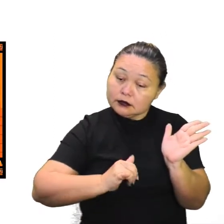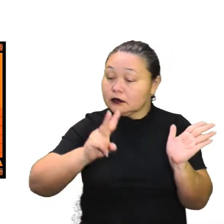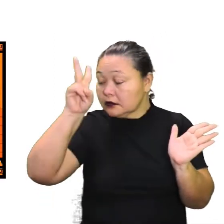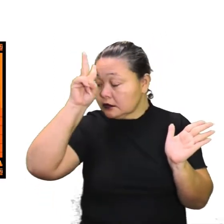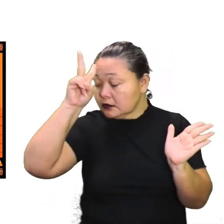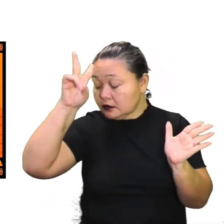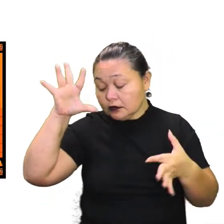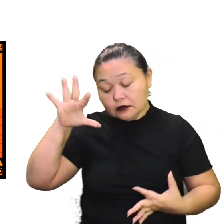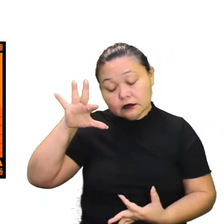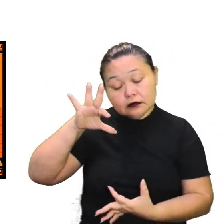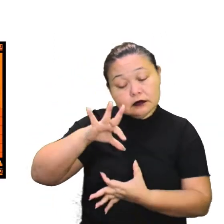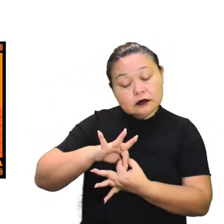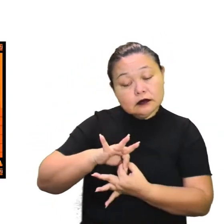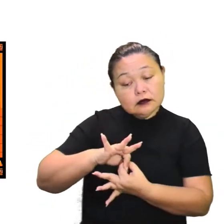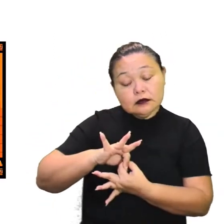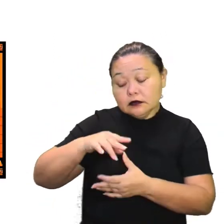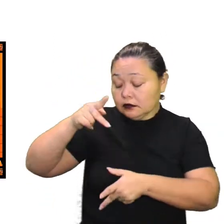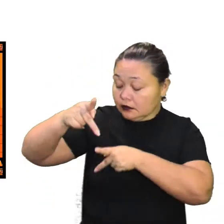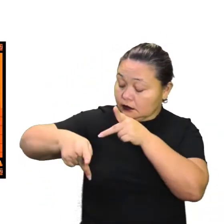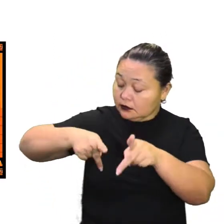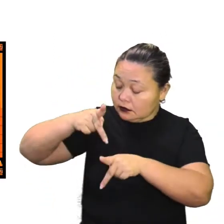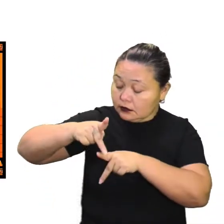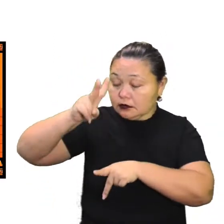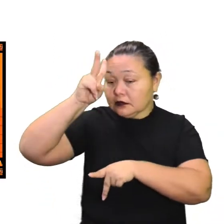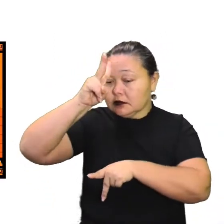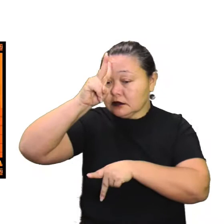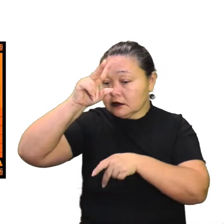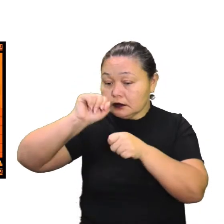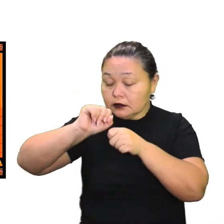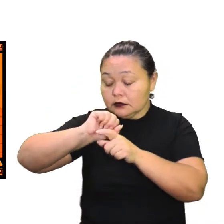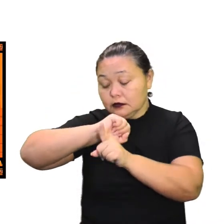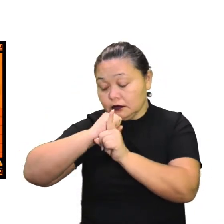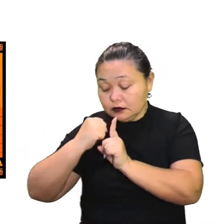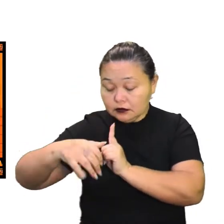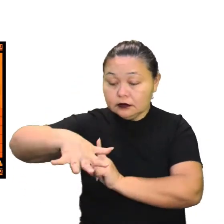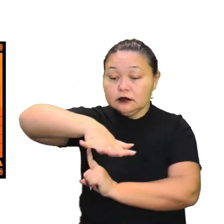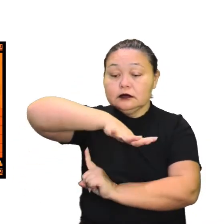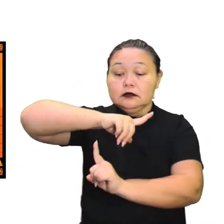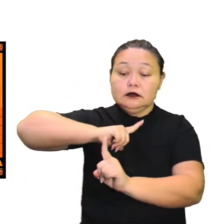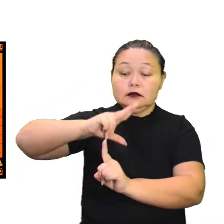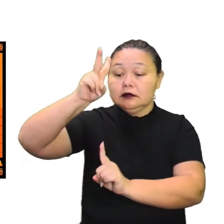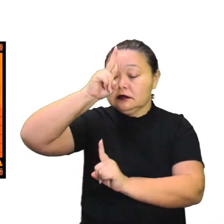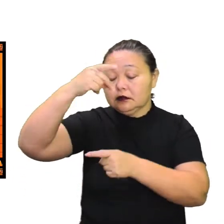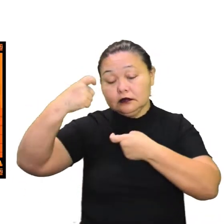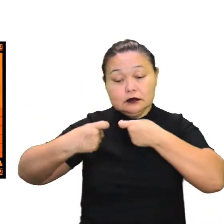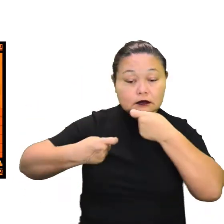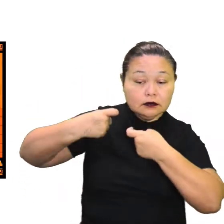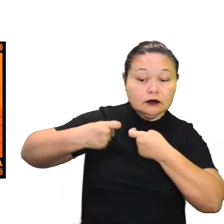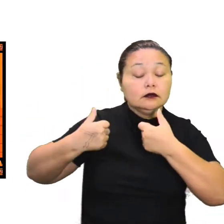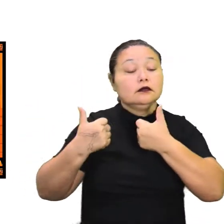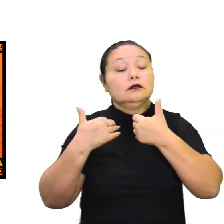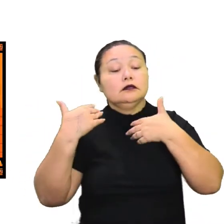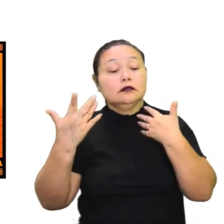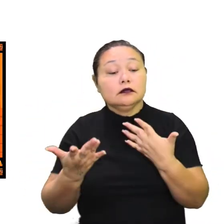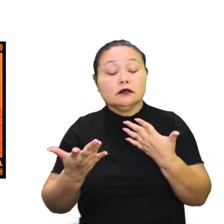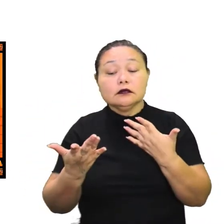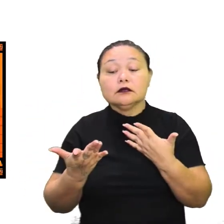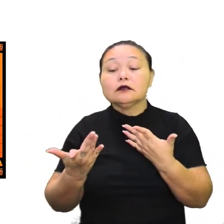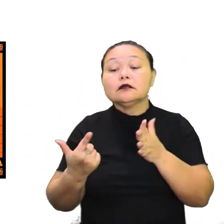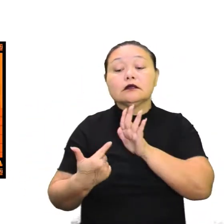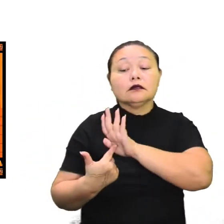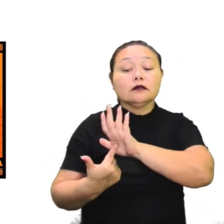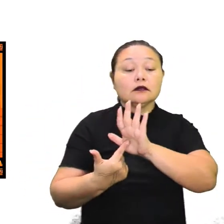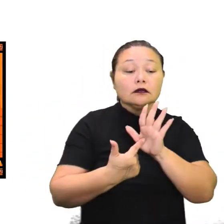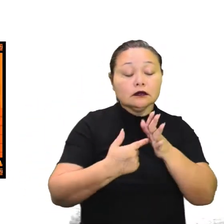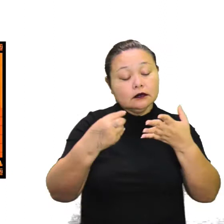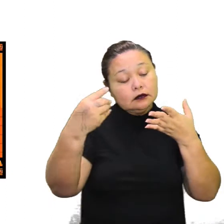a história de um povo, a história de uma sociedade, a história de guerra, ok? E apresenta